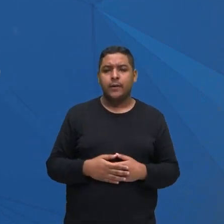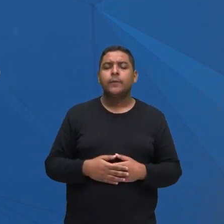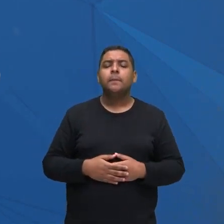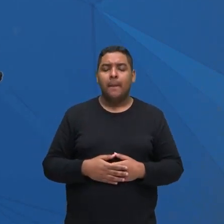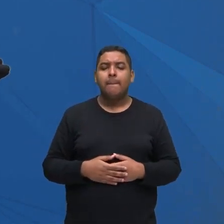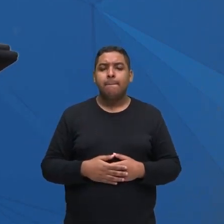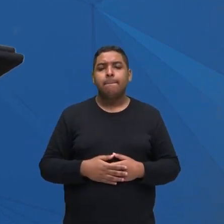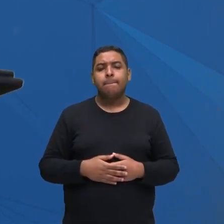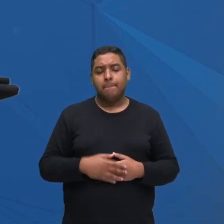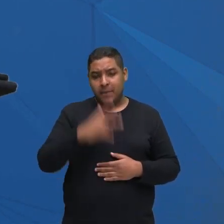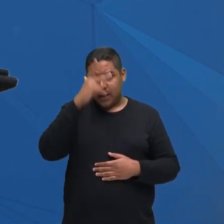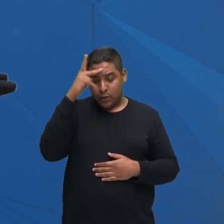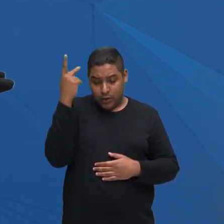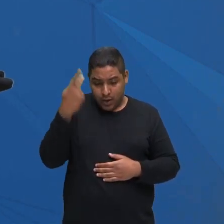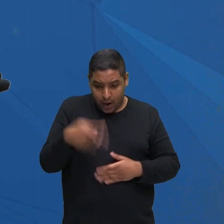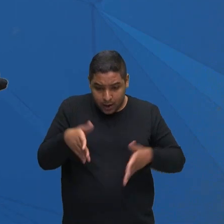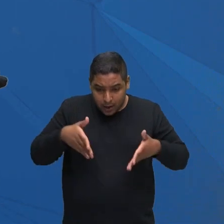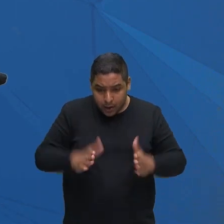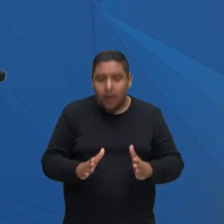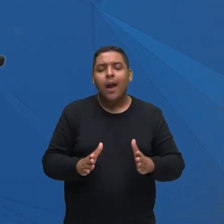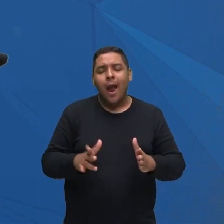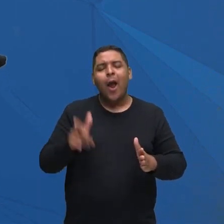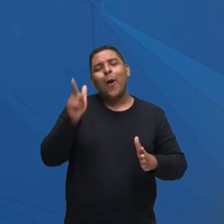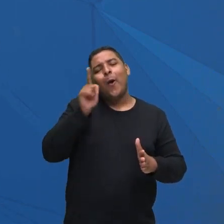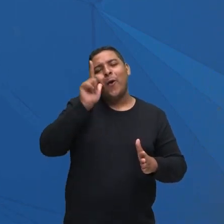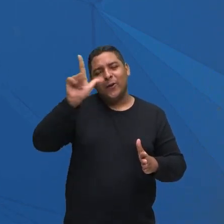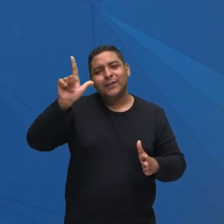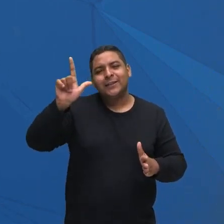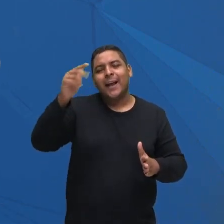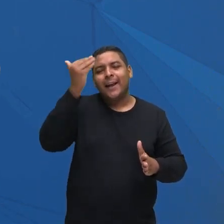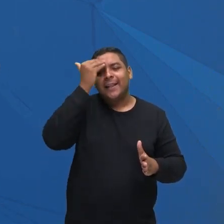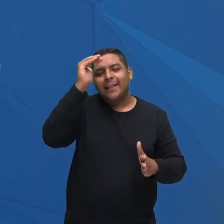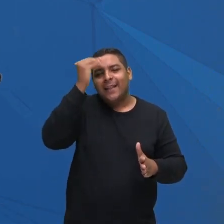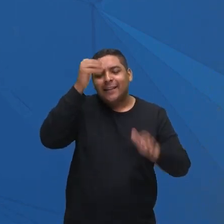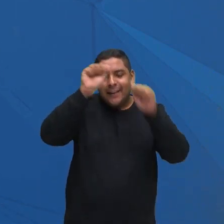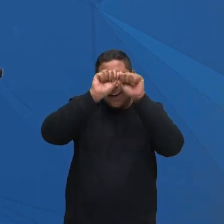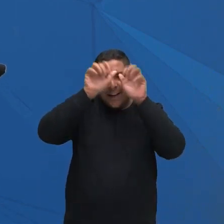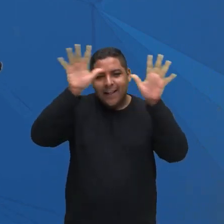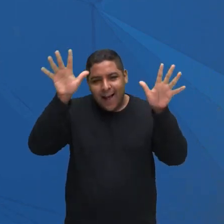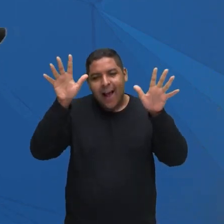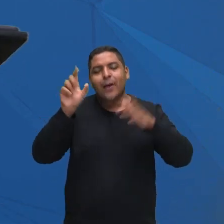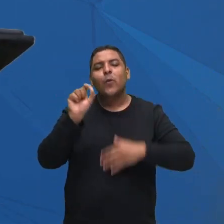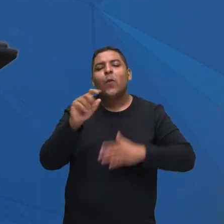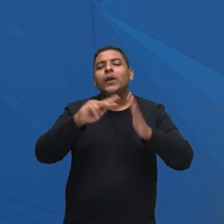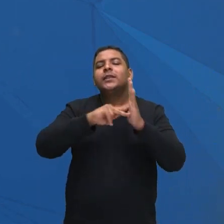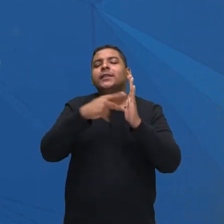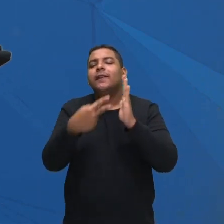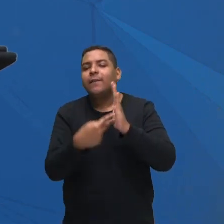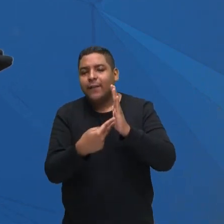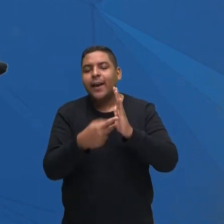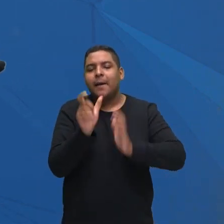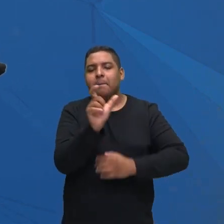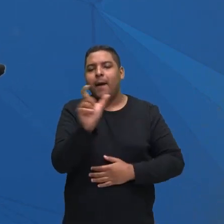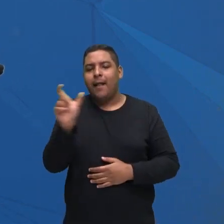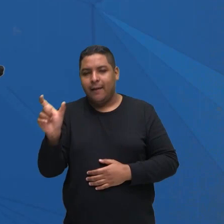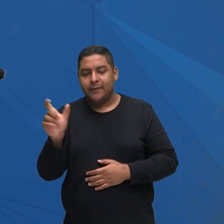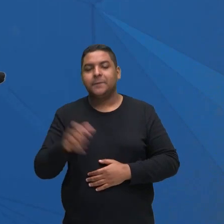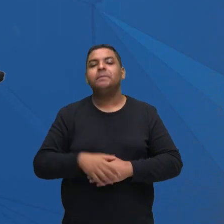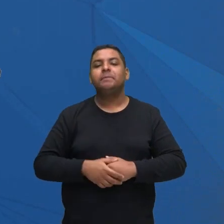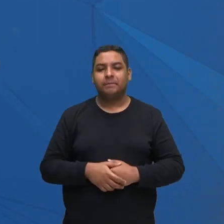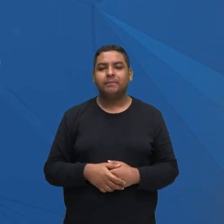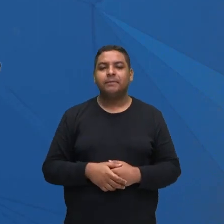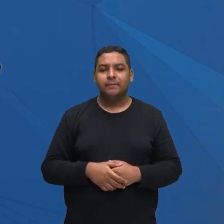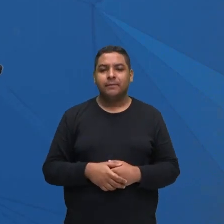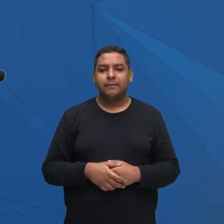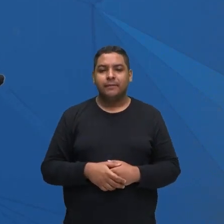esteve por aqui consegue com certeza desenvolver e entender o que essas palavras têm a dizer nesse contexto, não é?